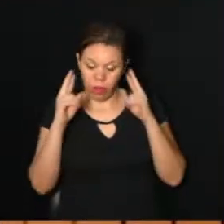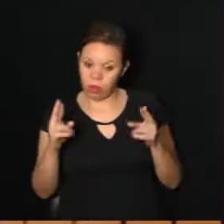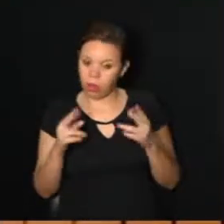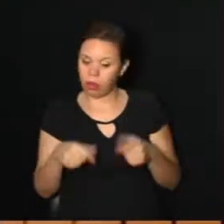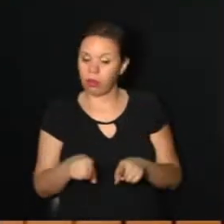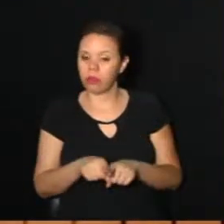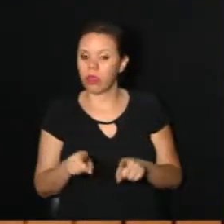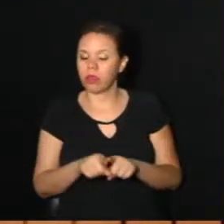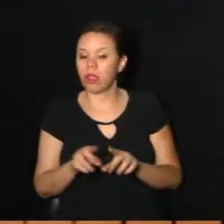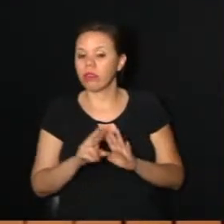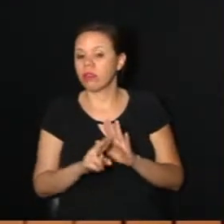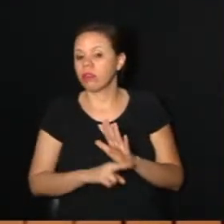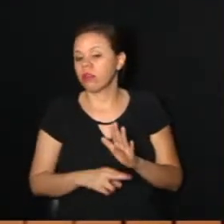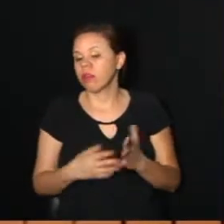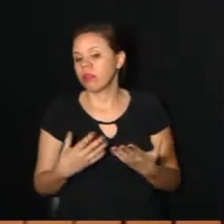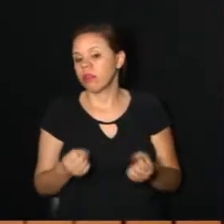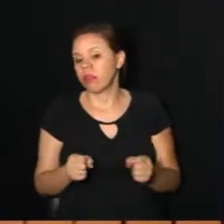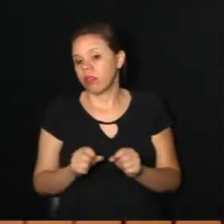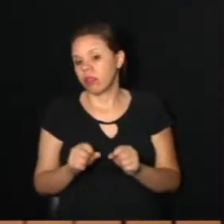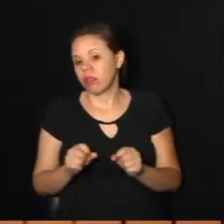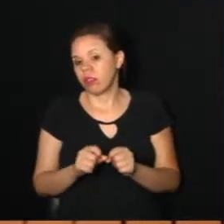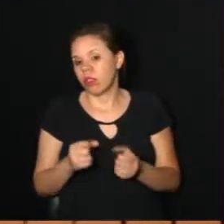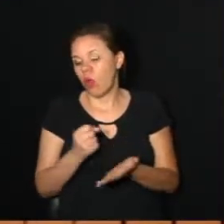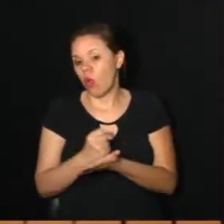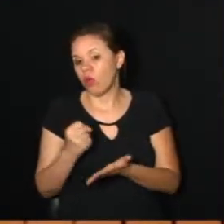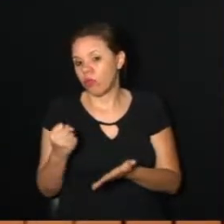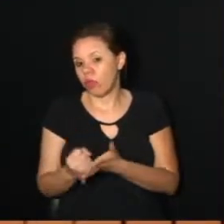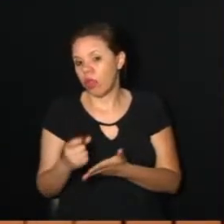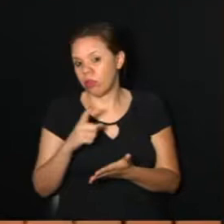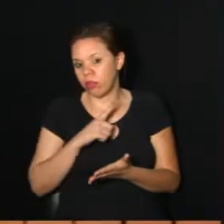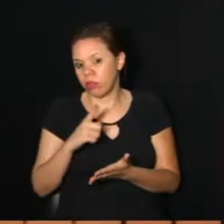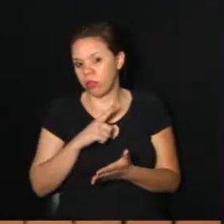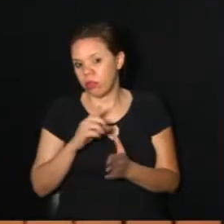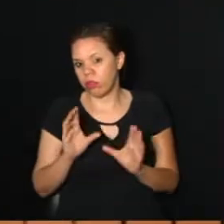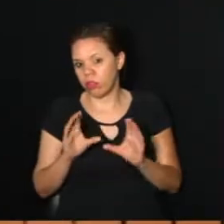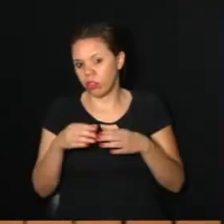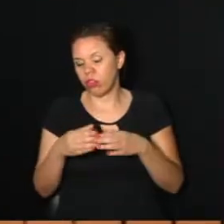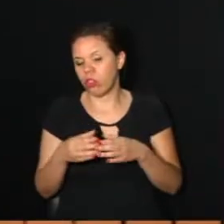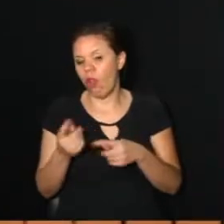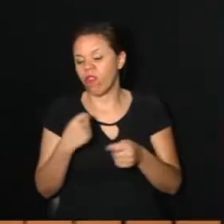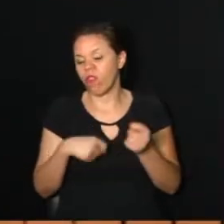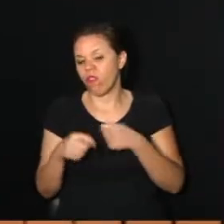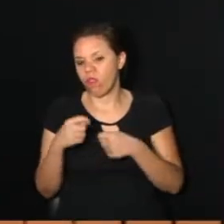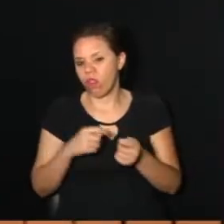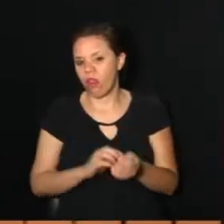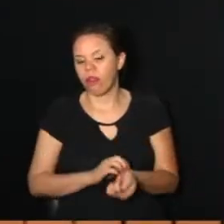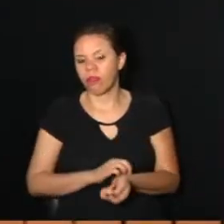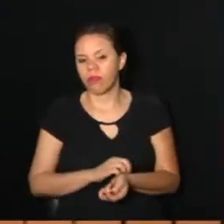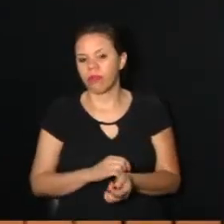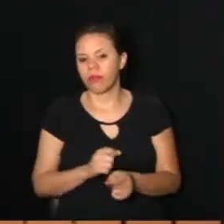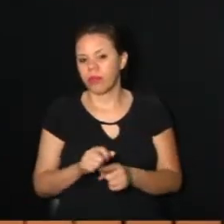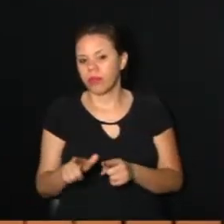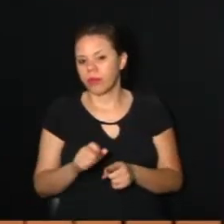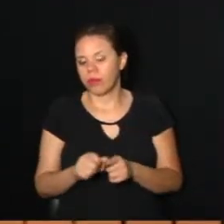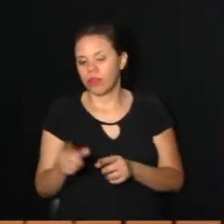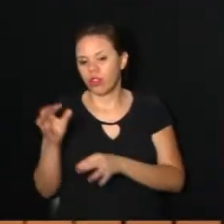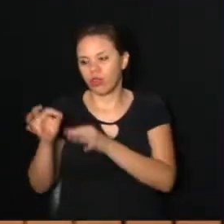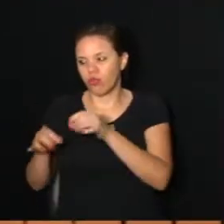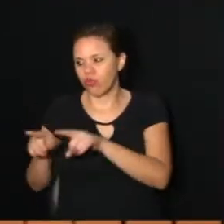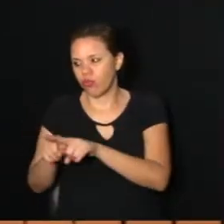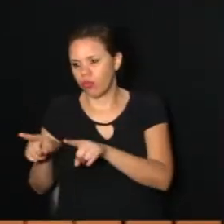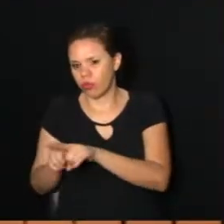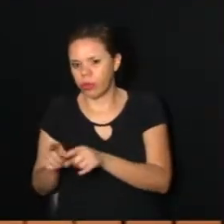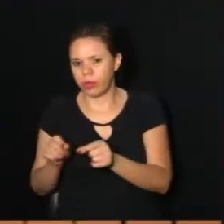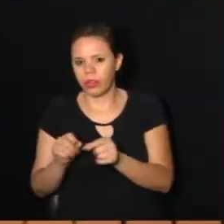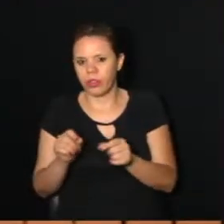as restrições advindas de contrato de regulamento condominal ou de negócio jurídico, bem como os